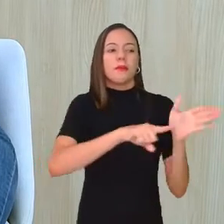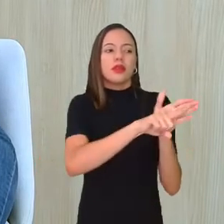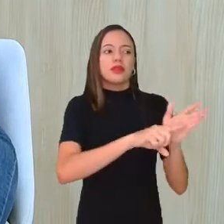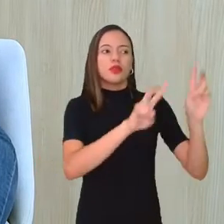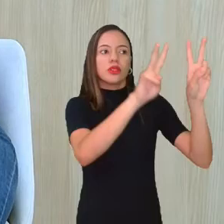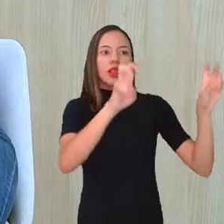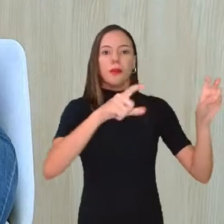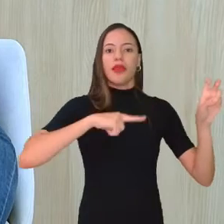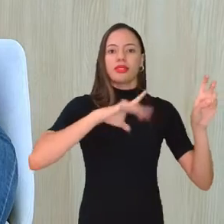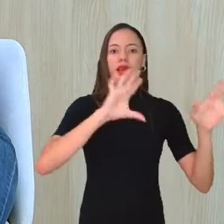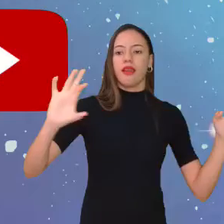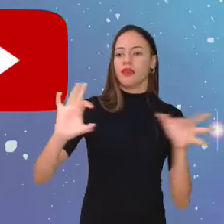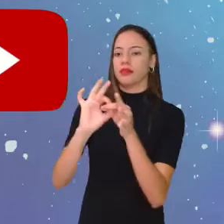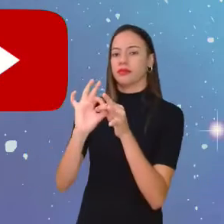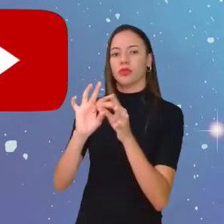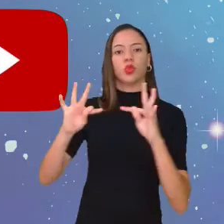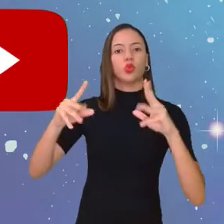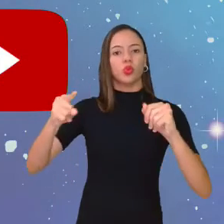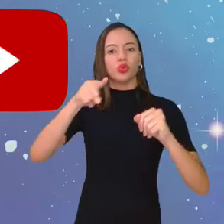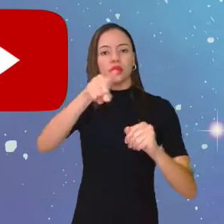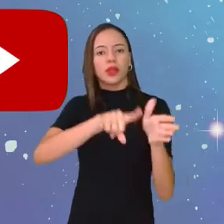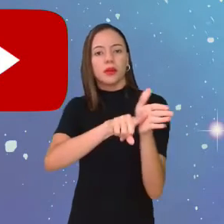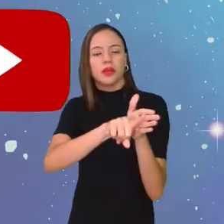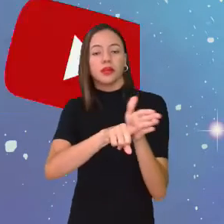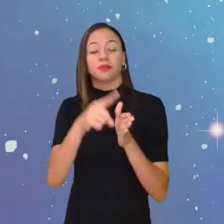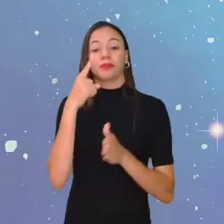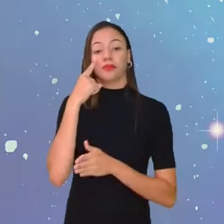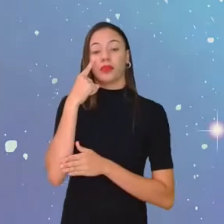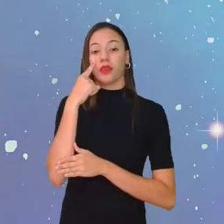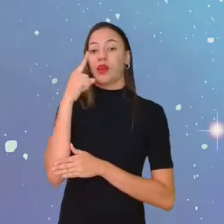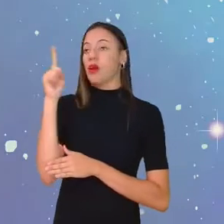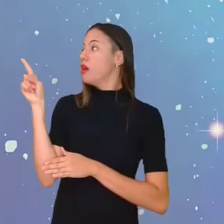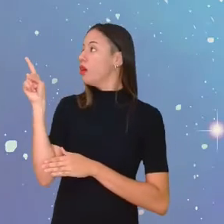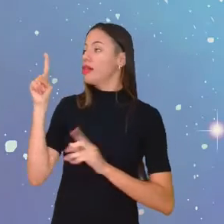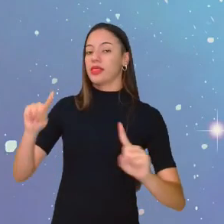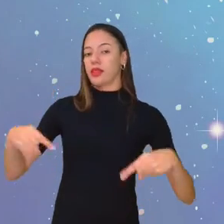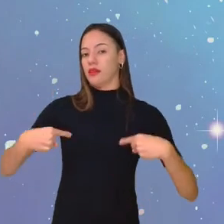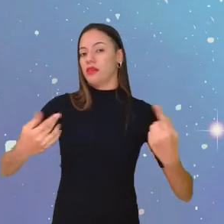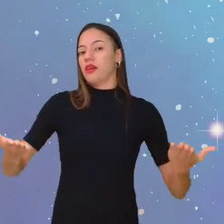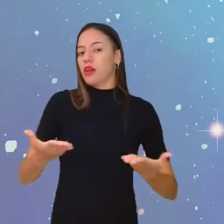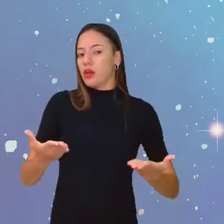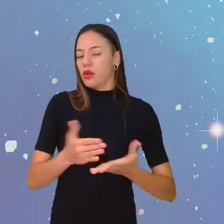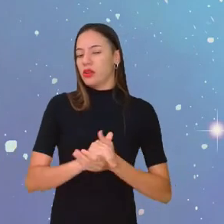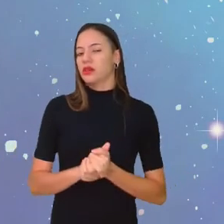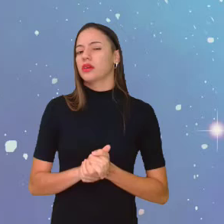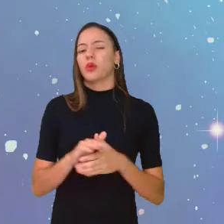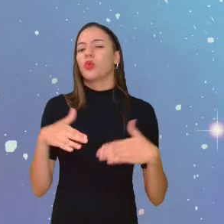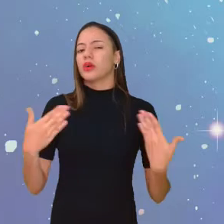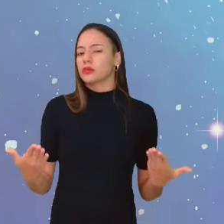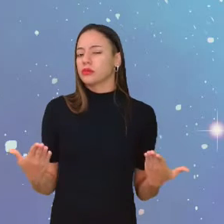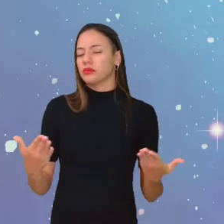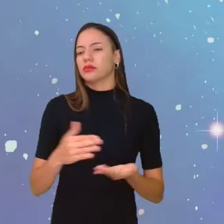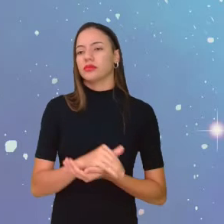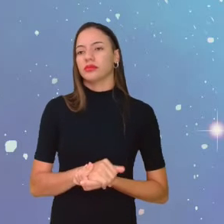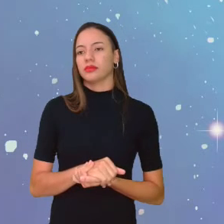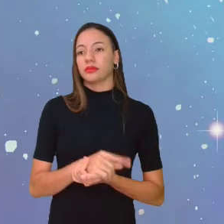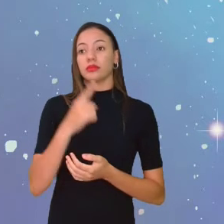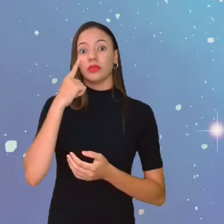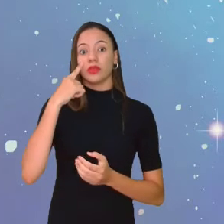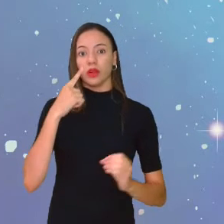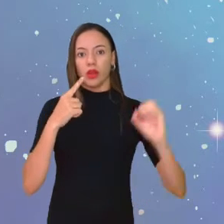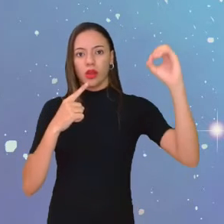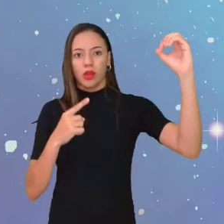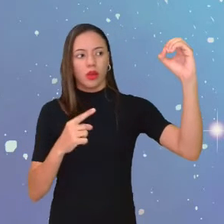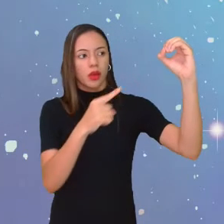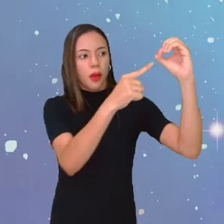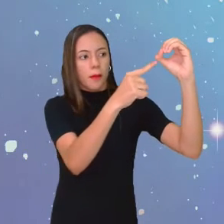eles aí, dá uma olhadinha na tela do desafio, é basicamente o seguinte. Entenda que esses pontos aí